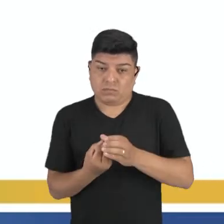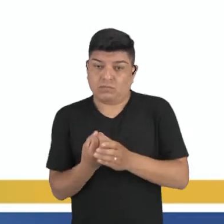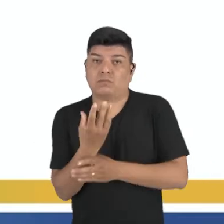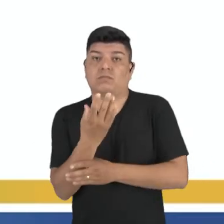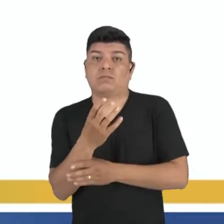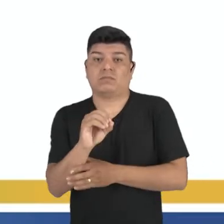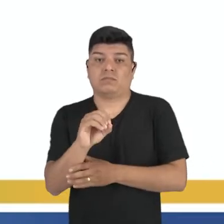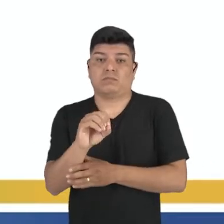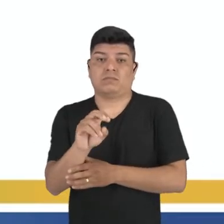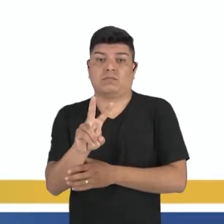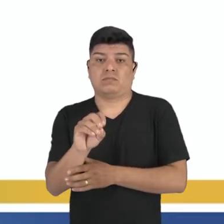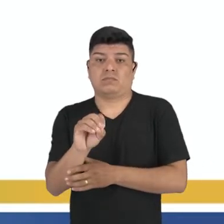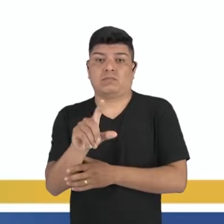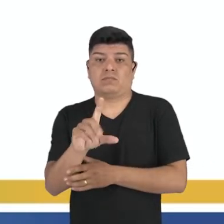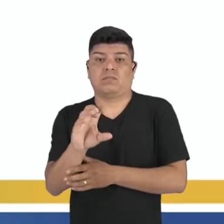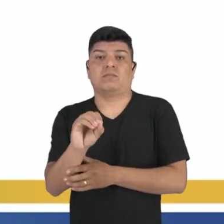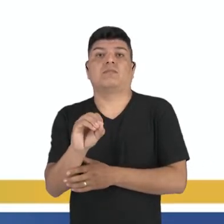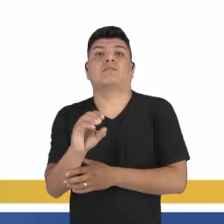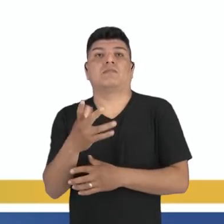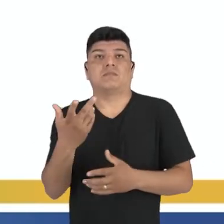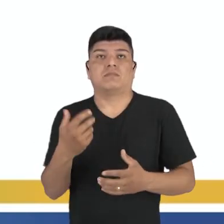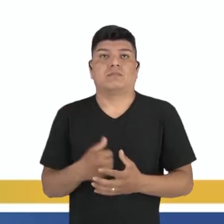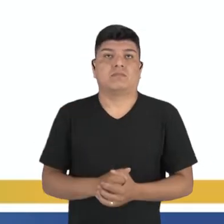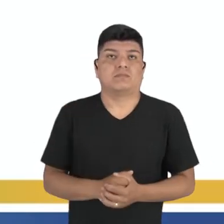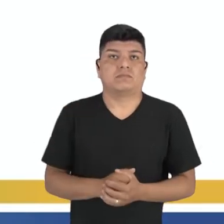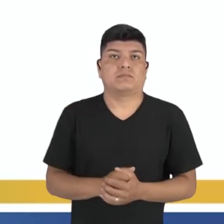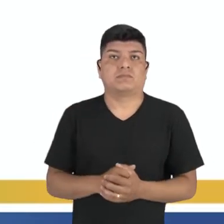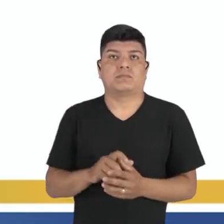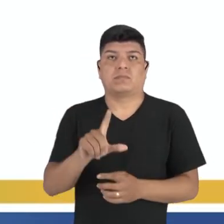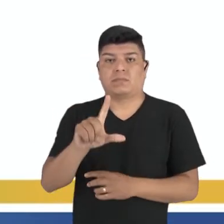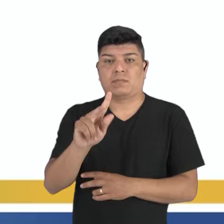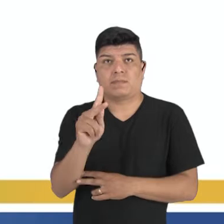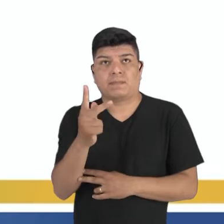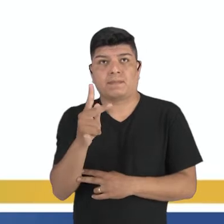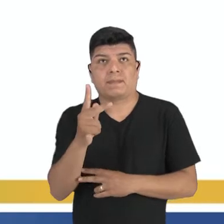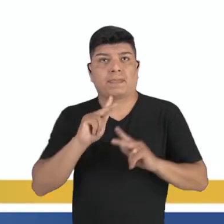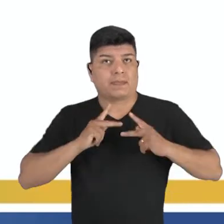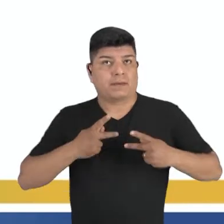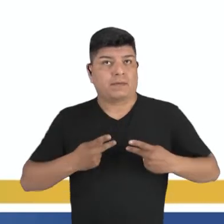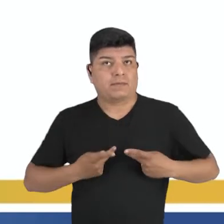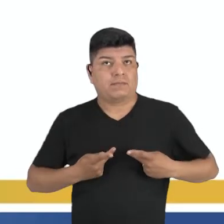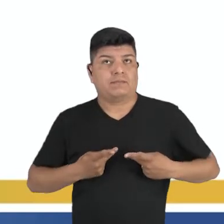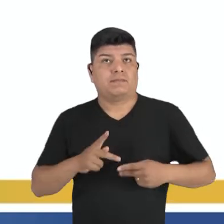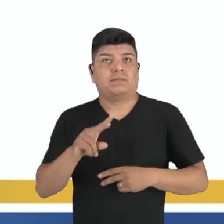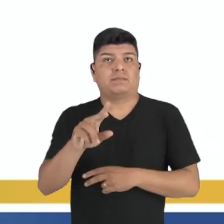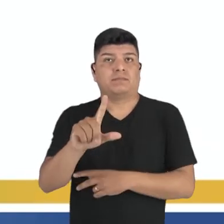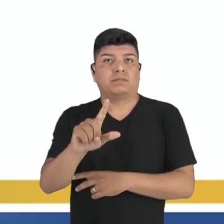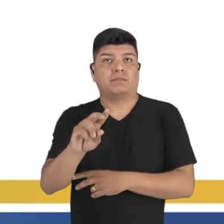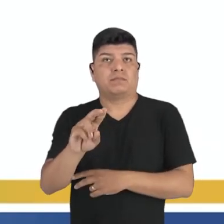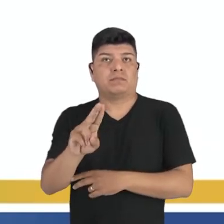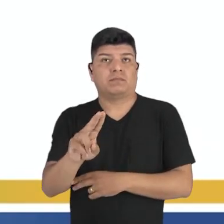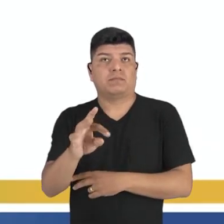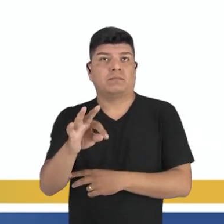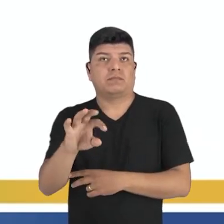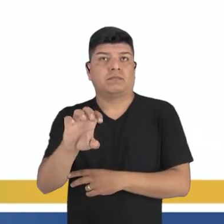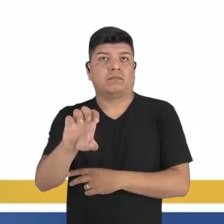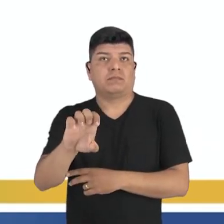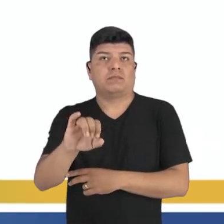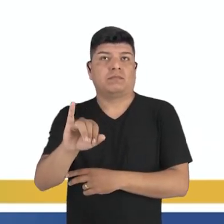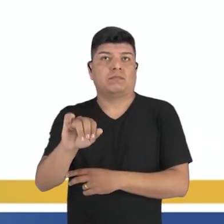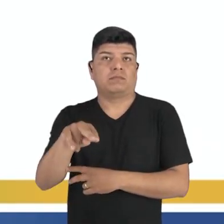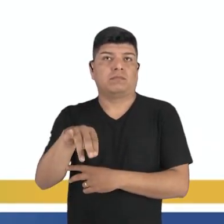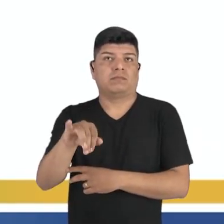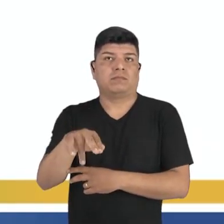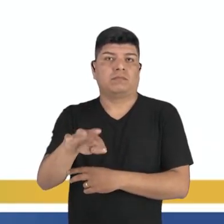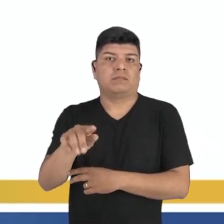E aconteça a fecundação. E o LH é justamente esse hormônio que vai fazer com que segure a